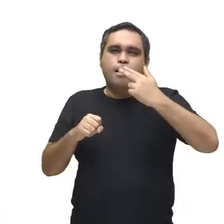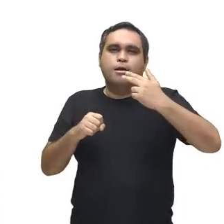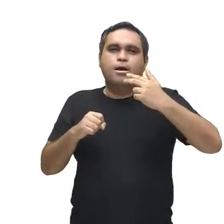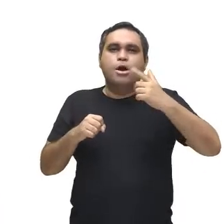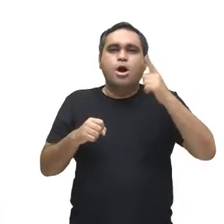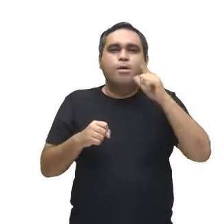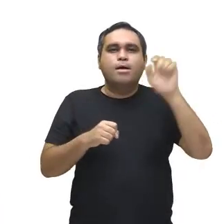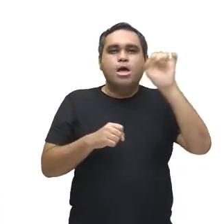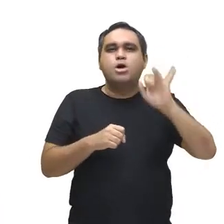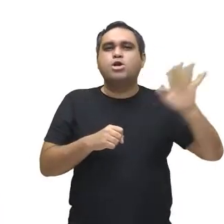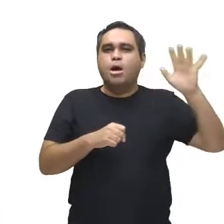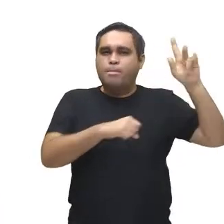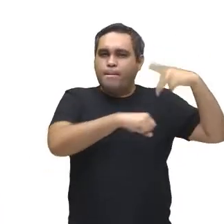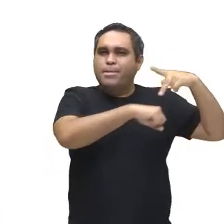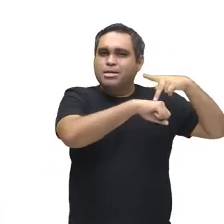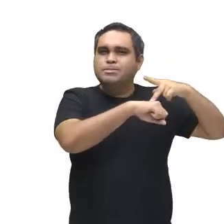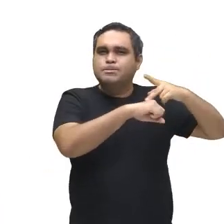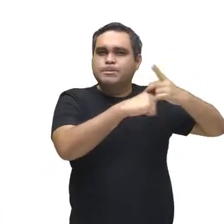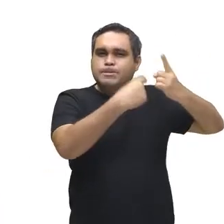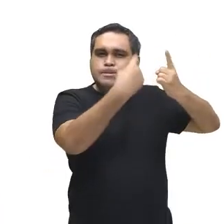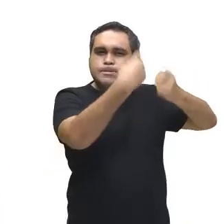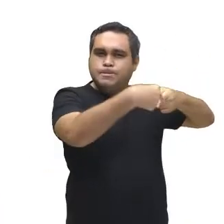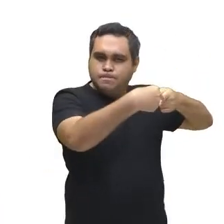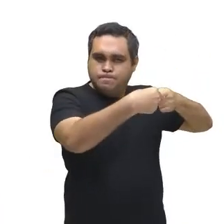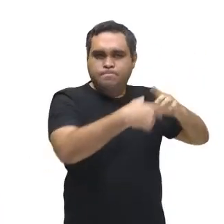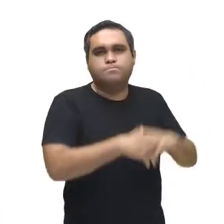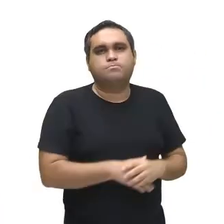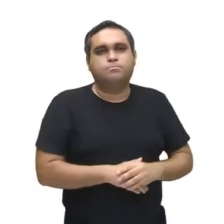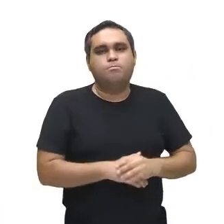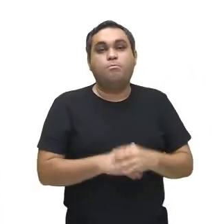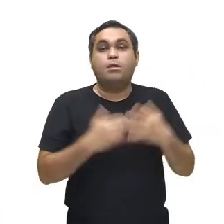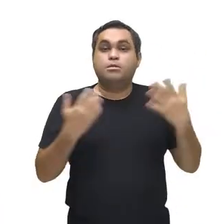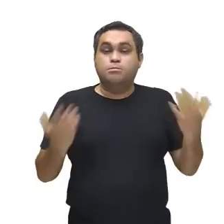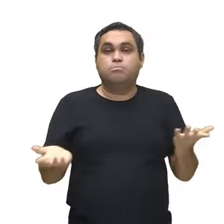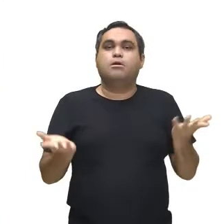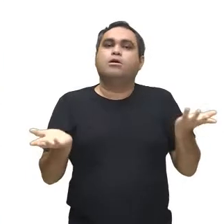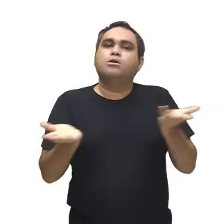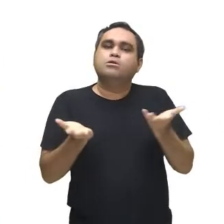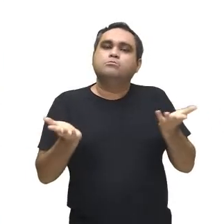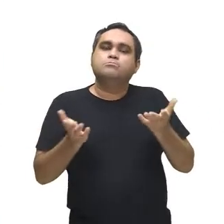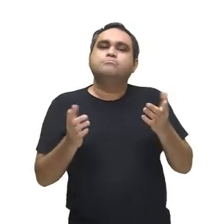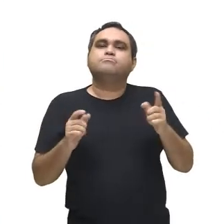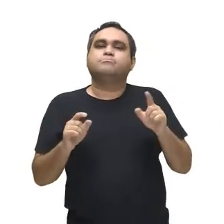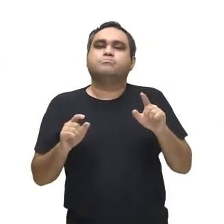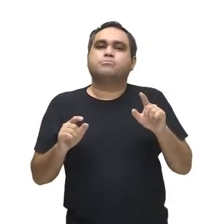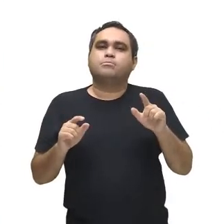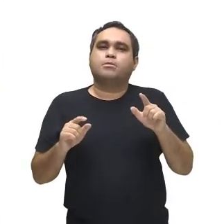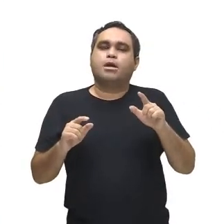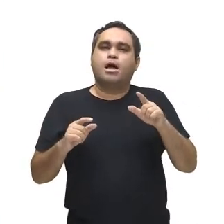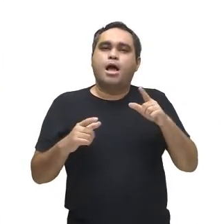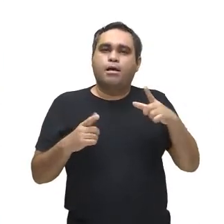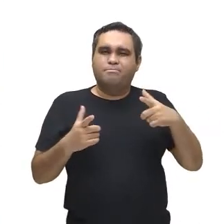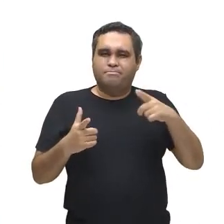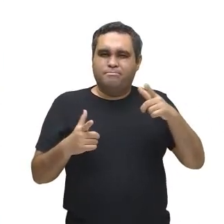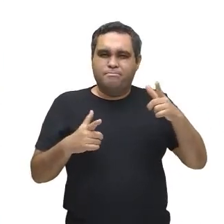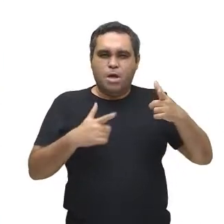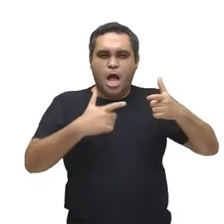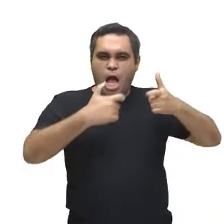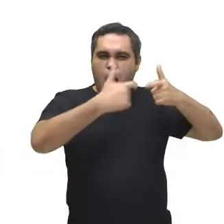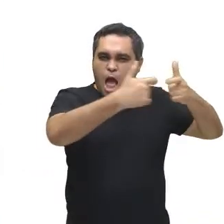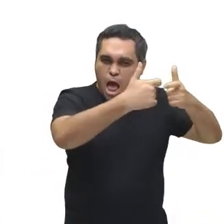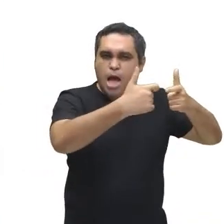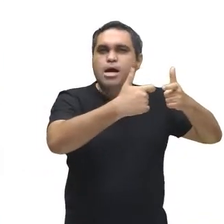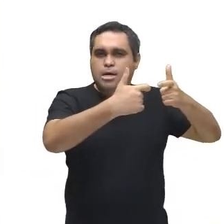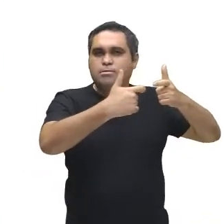essas potências imperialistas. E essas rivalidades acabaram culminando em conflitos armados que a gente vai entender a partir